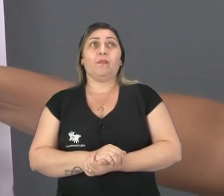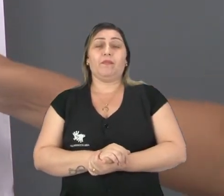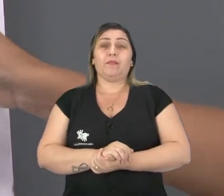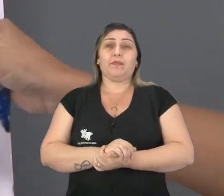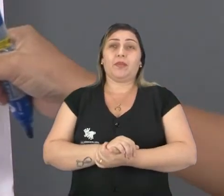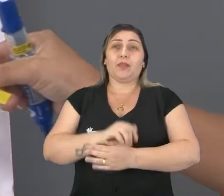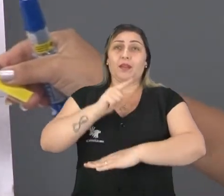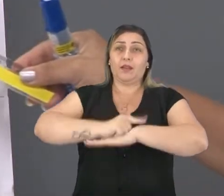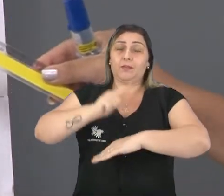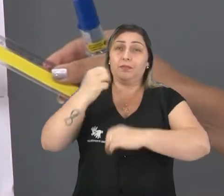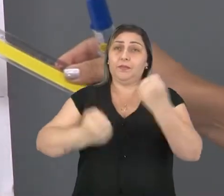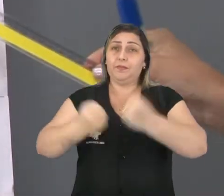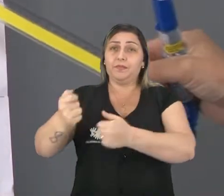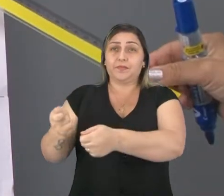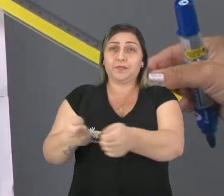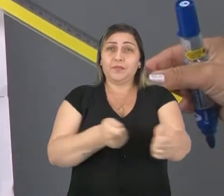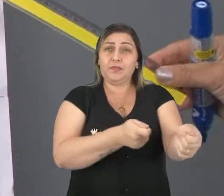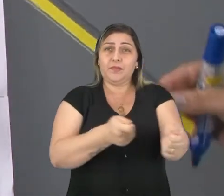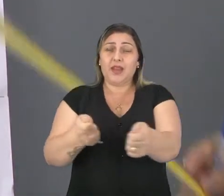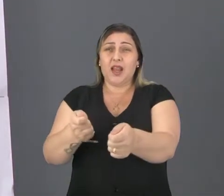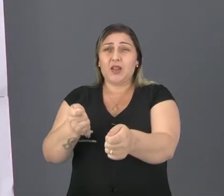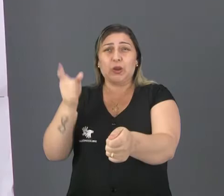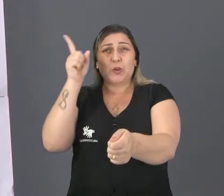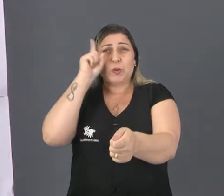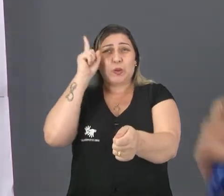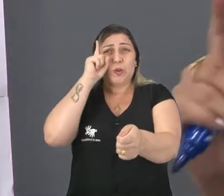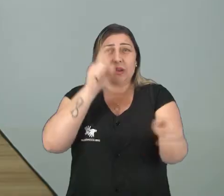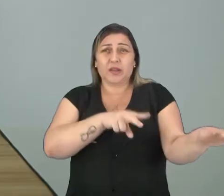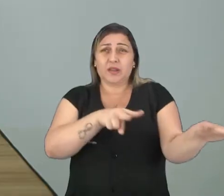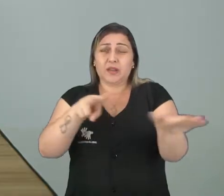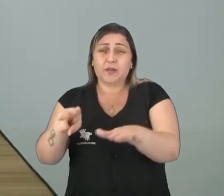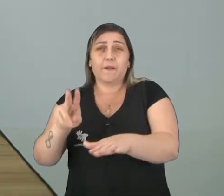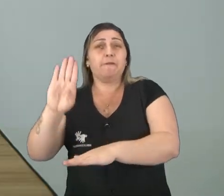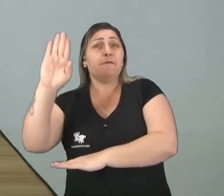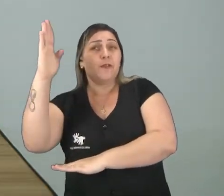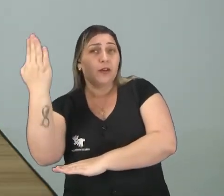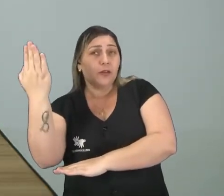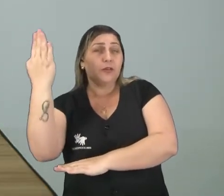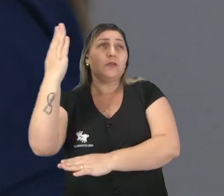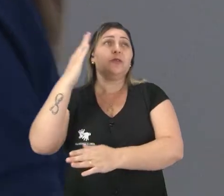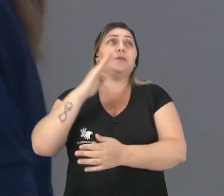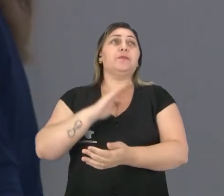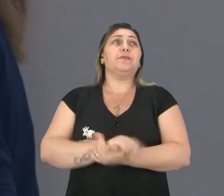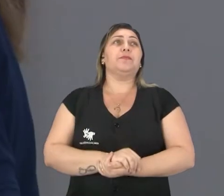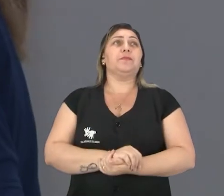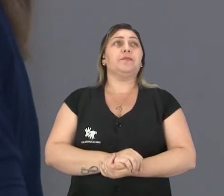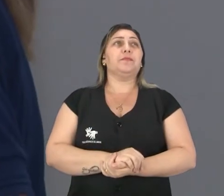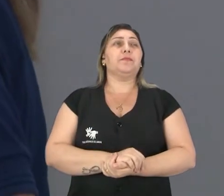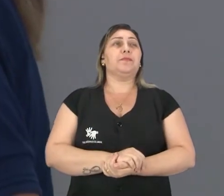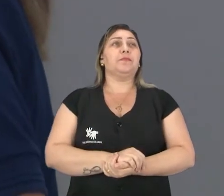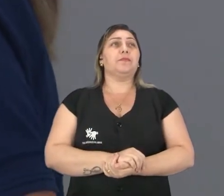Lavar o carro com mangueira de água toda semana. Falso. Muito bem.